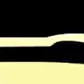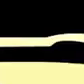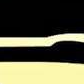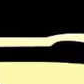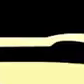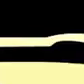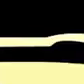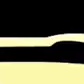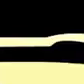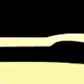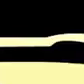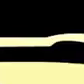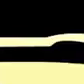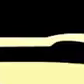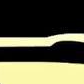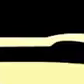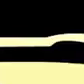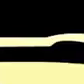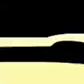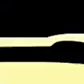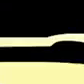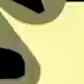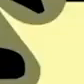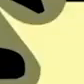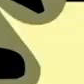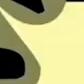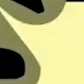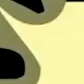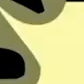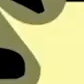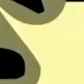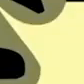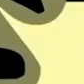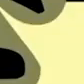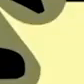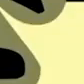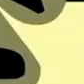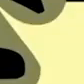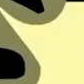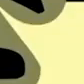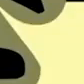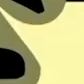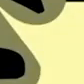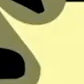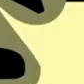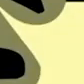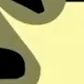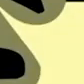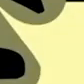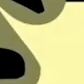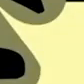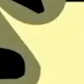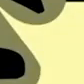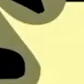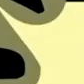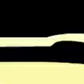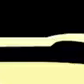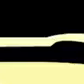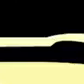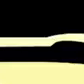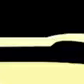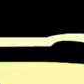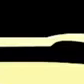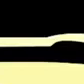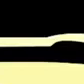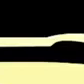seu Francisco, eu só vim pedir permissão ao senhor pra namorar sua filha." "E quem é você? Você é o cabra direito?" perguntou o seu Francisco.